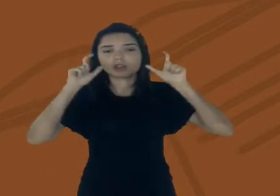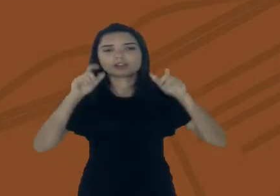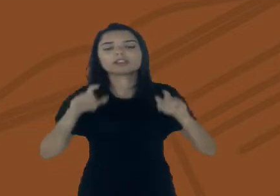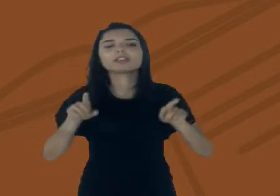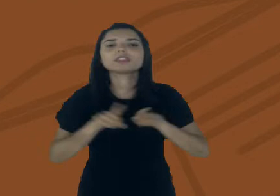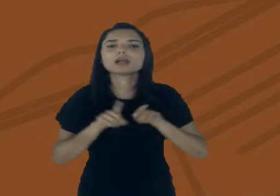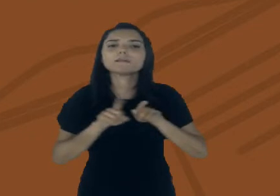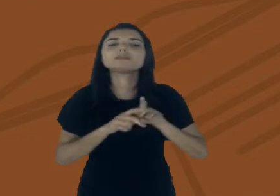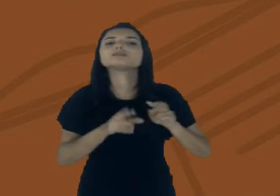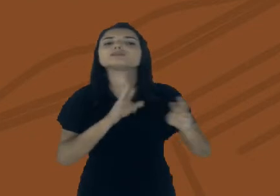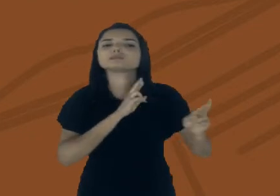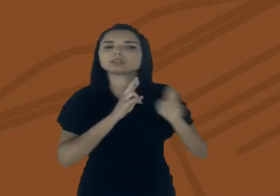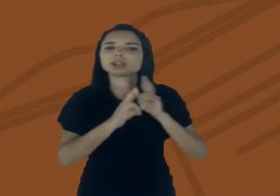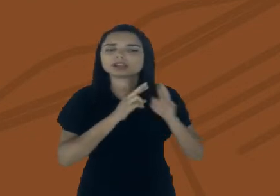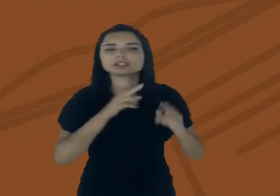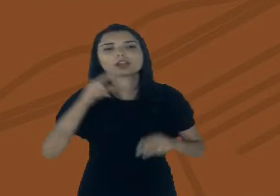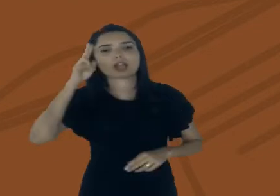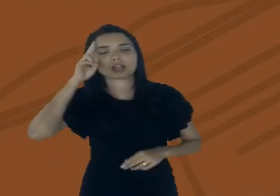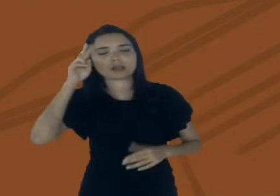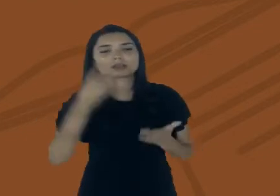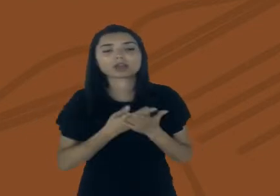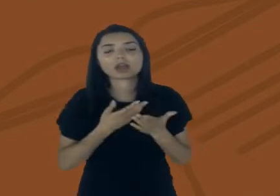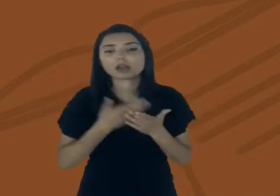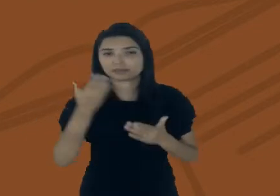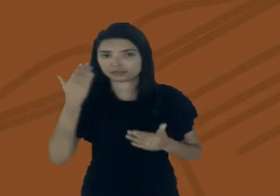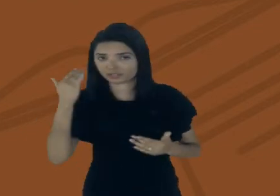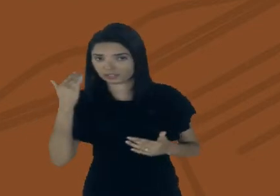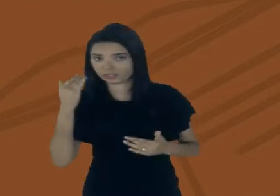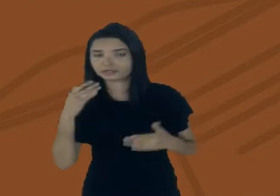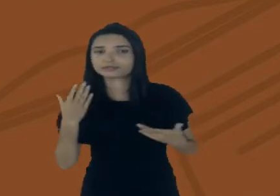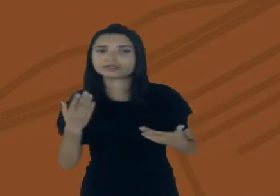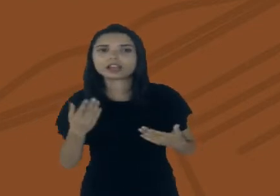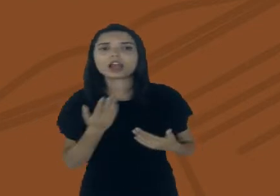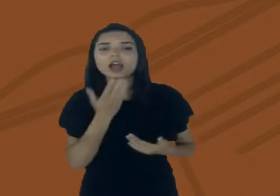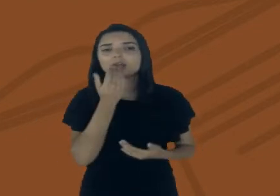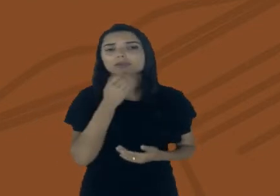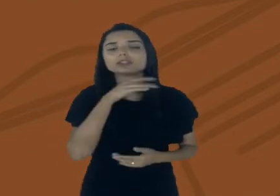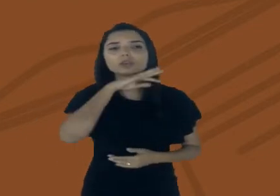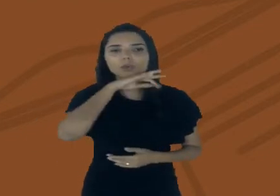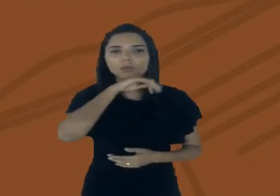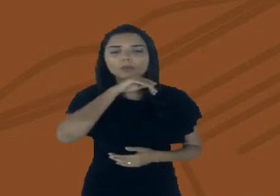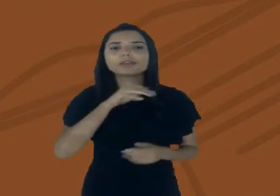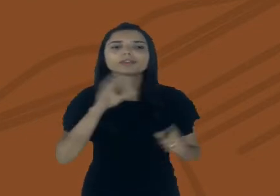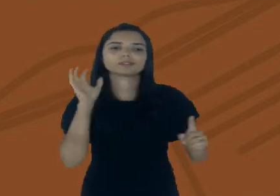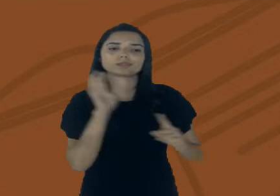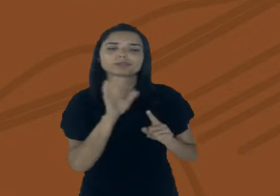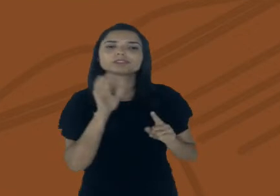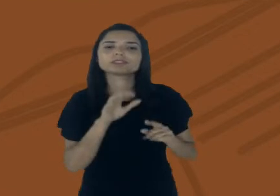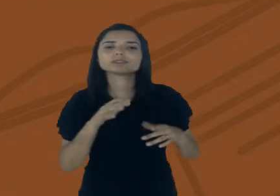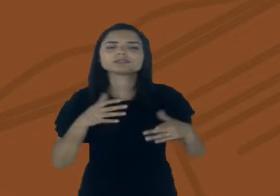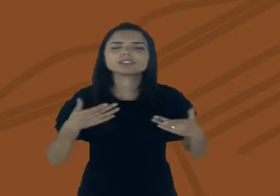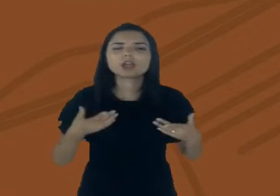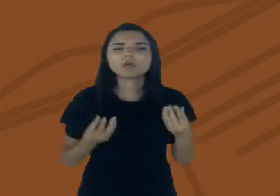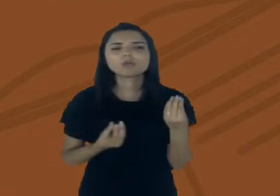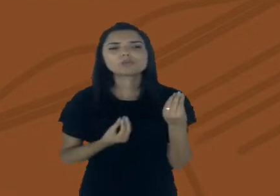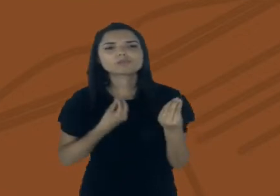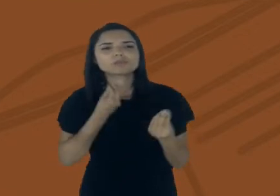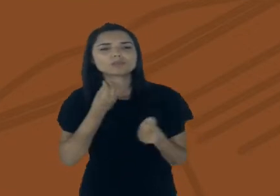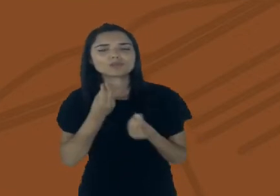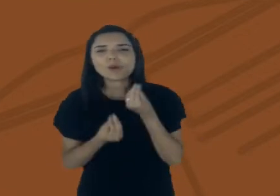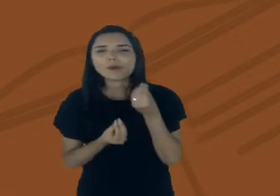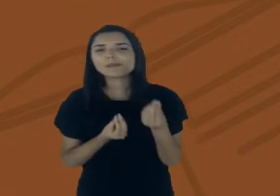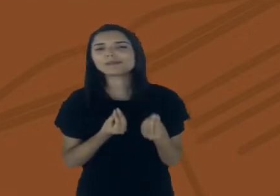com essa questão dos distúrbios do sono, essa questão da má alimentação, né? Então, vejam, gente, como a alimentação ela é